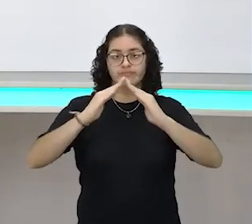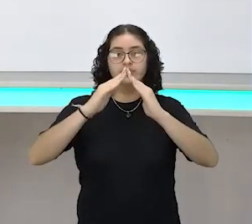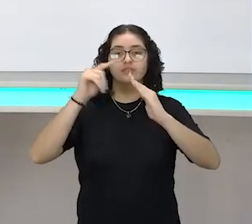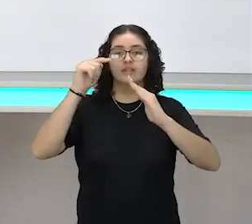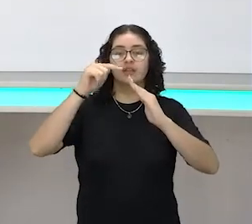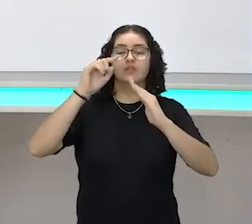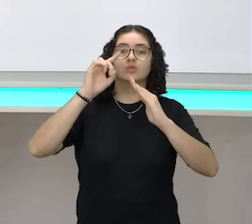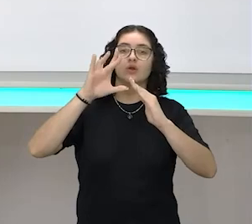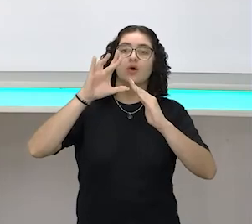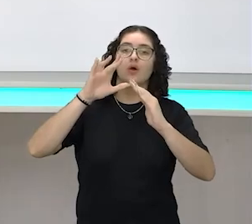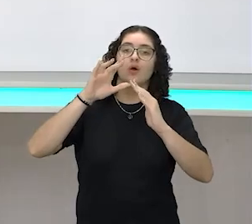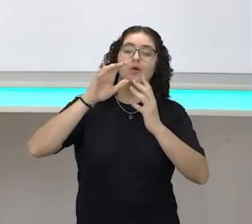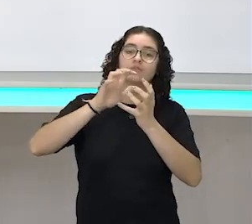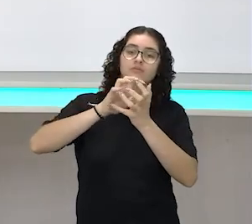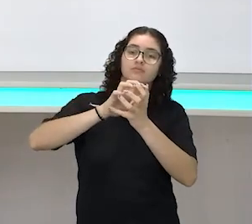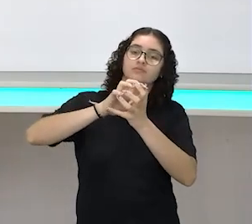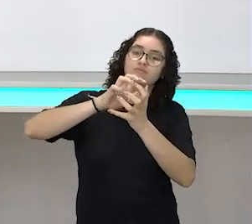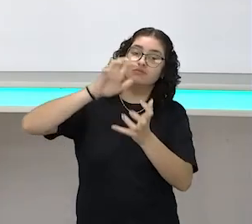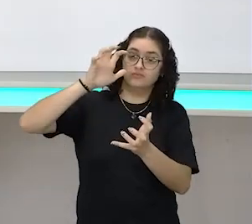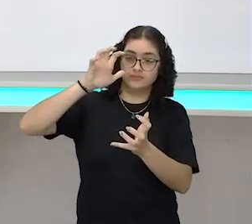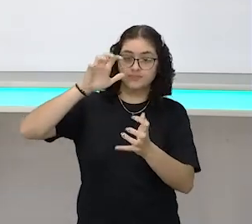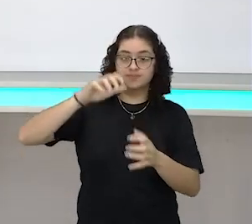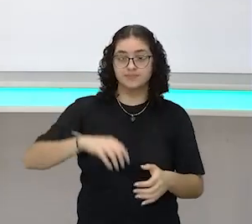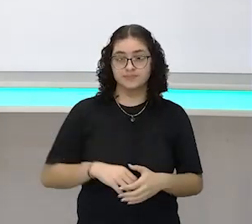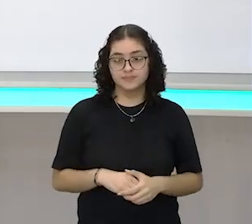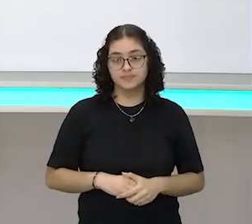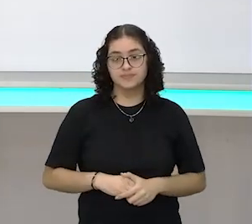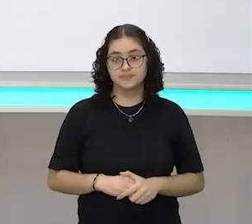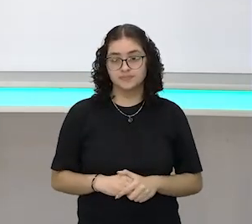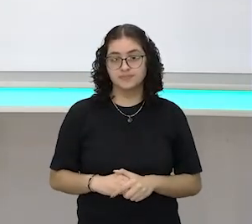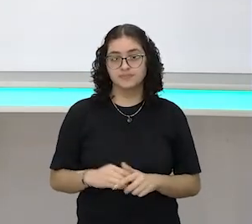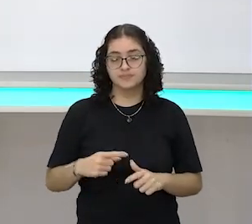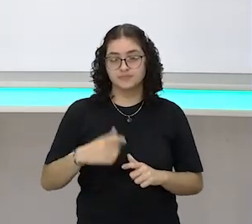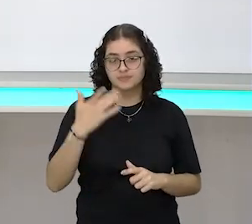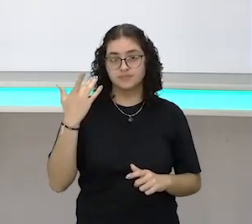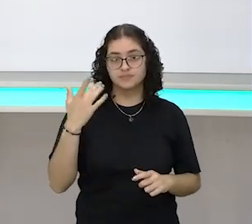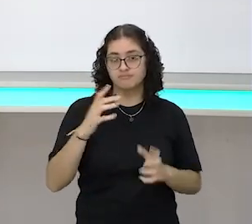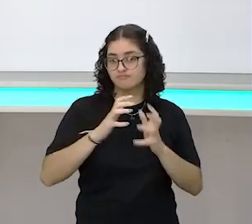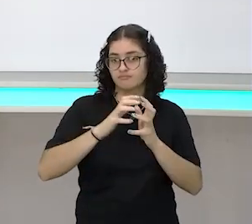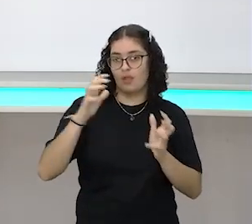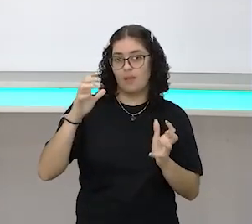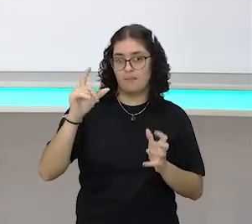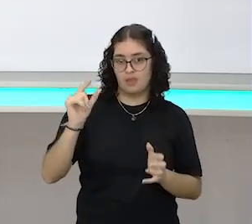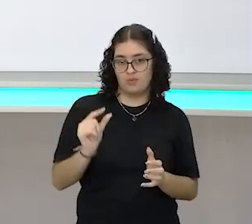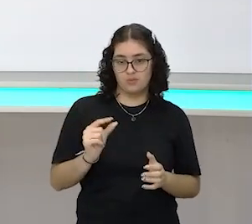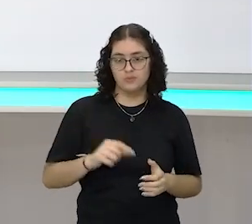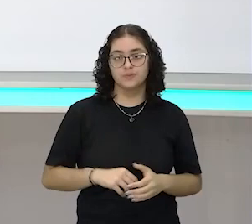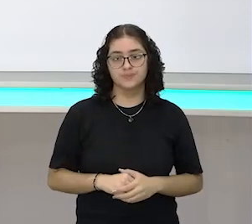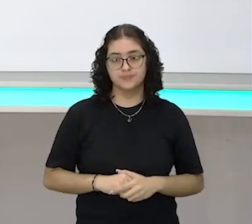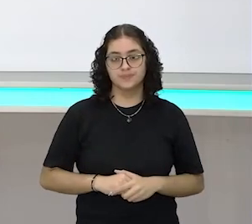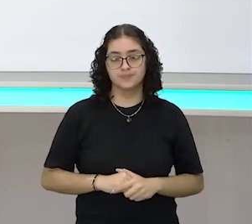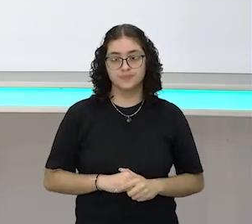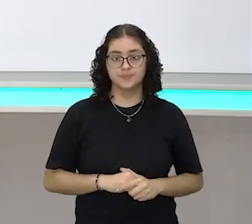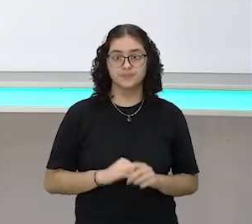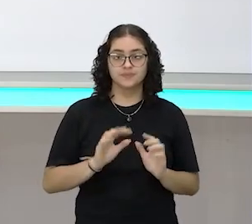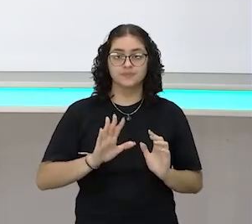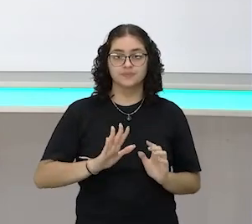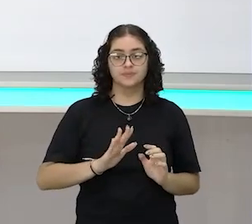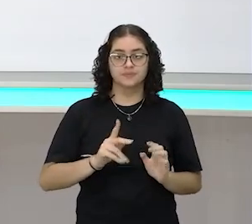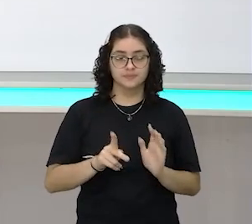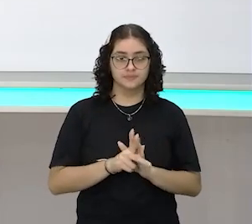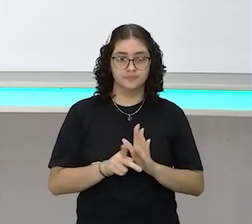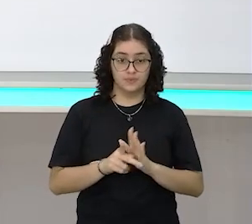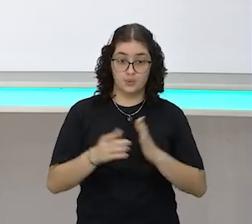cima a área é menor, justamente porque tem menos pessoas idosas e tal. Já a pirâmide